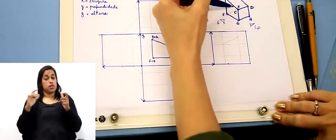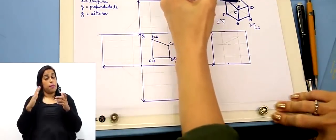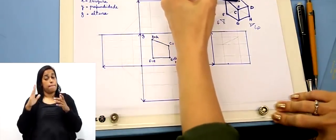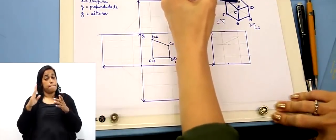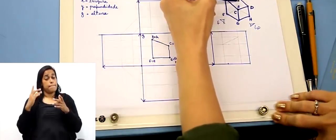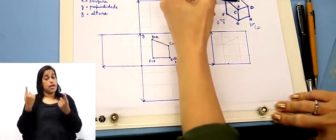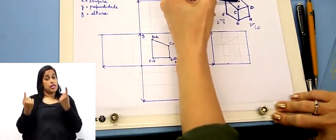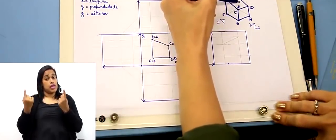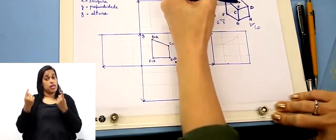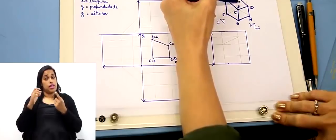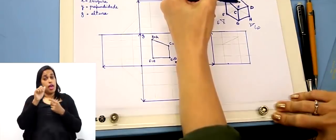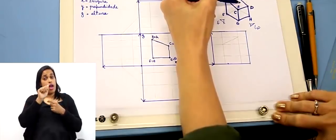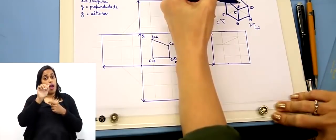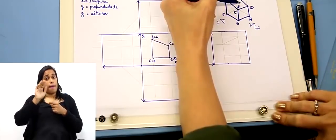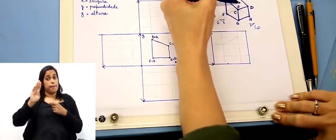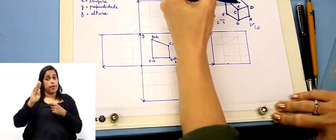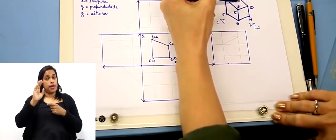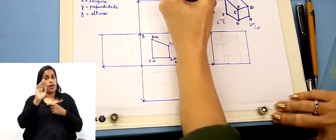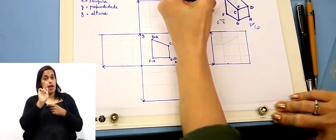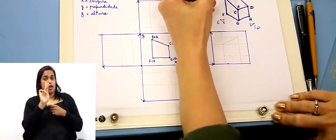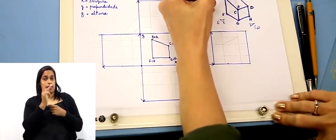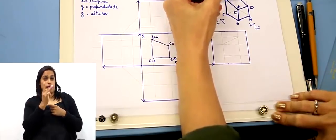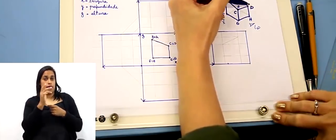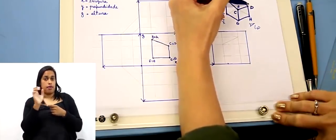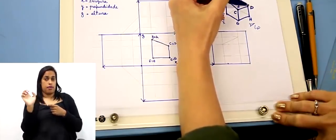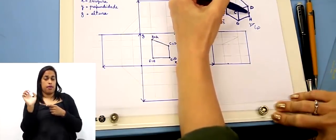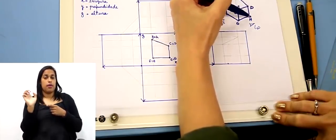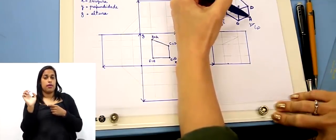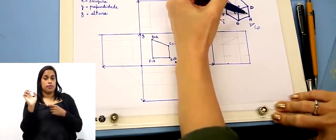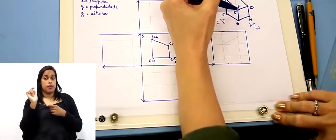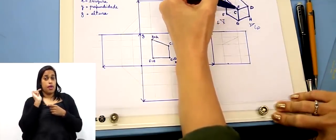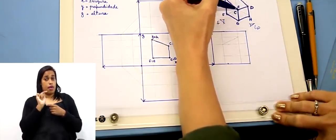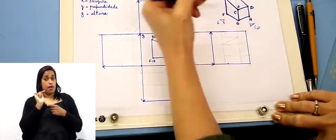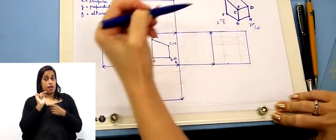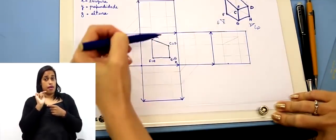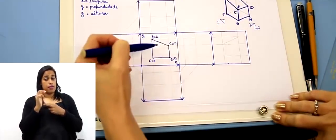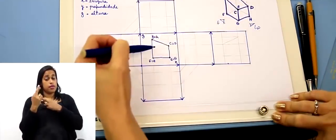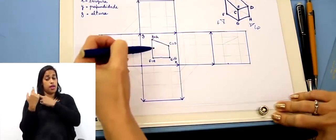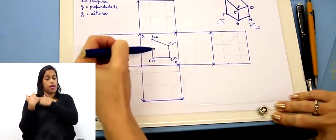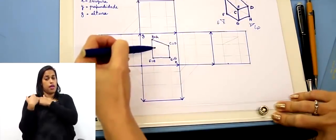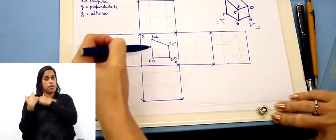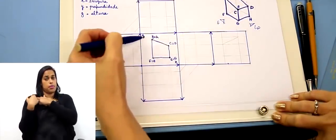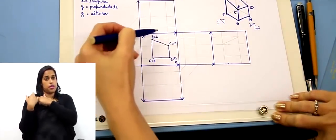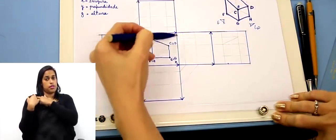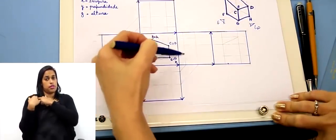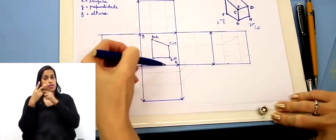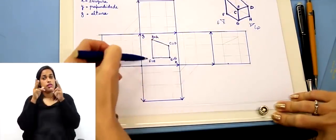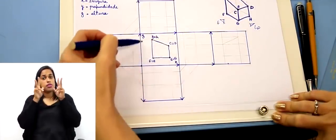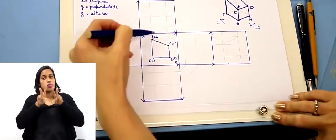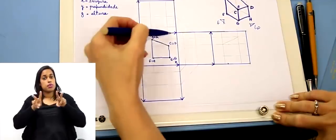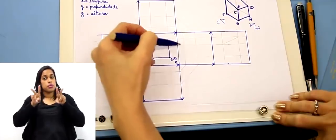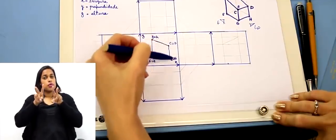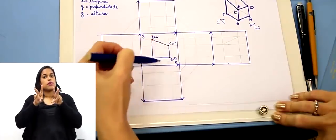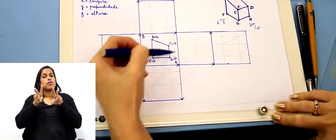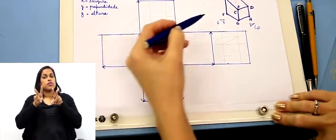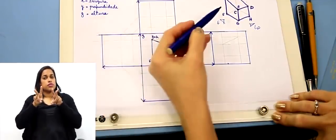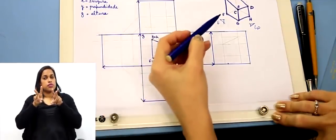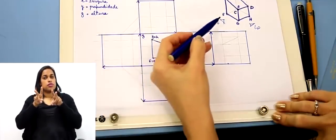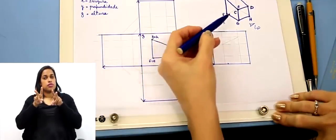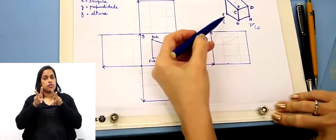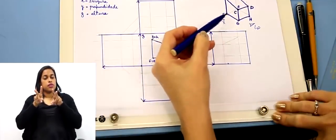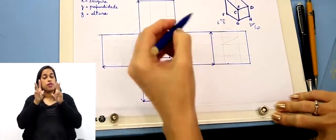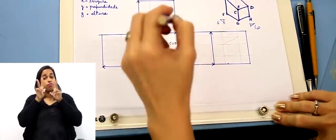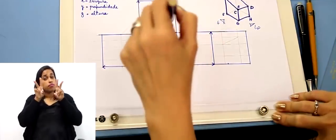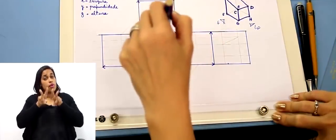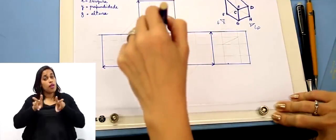a face que está paralela a ela, que é a posterior, ADHE. Então, essa seria a representação dessa